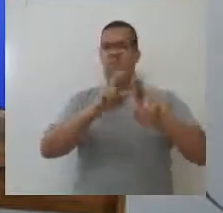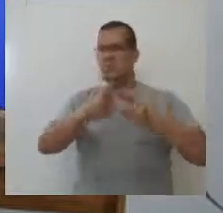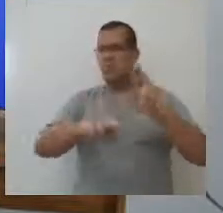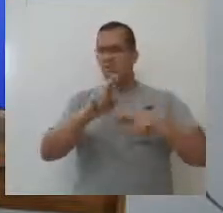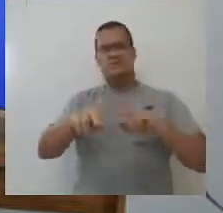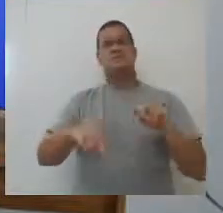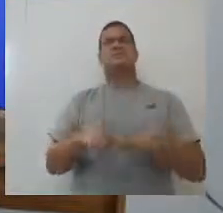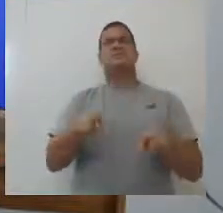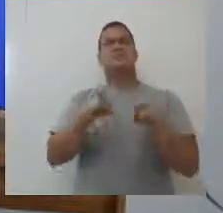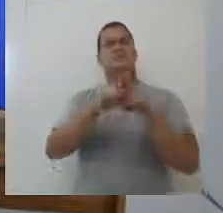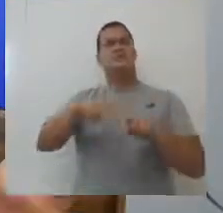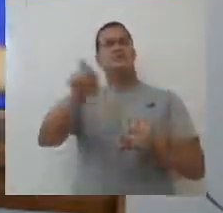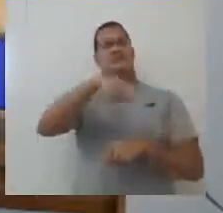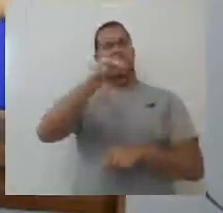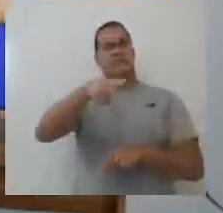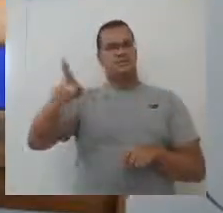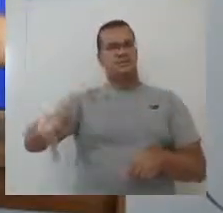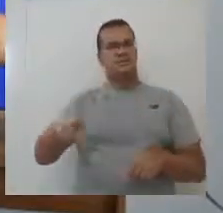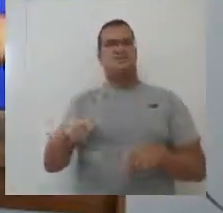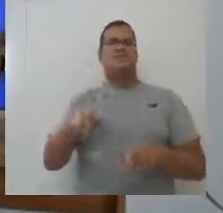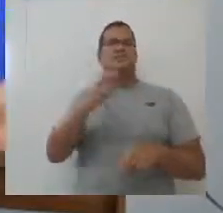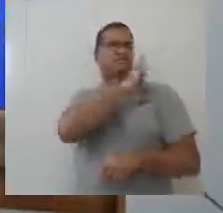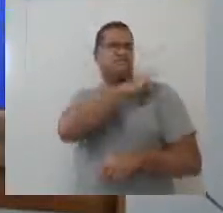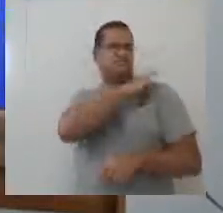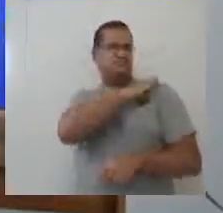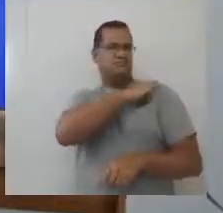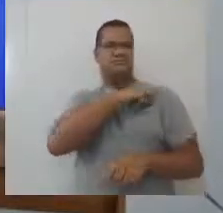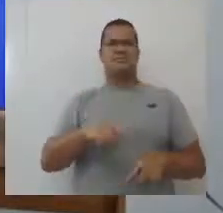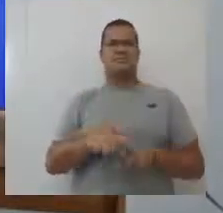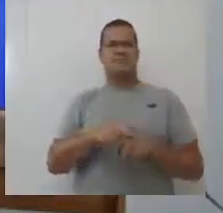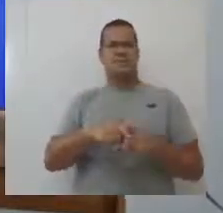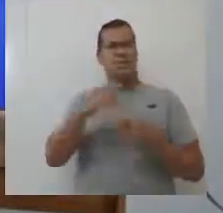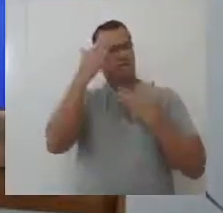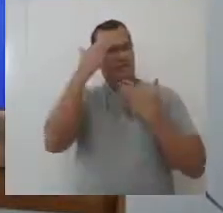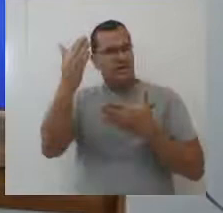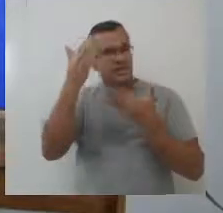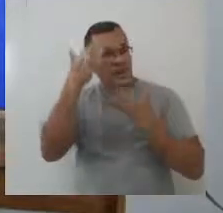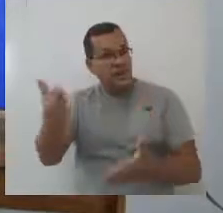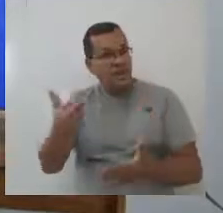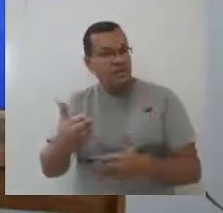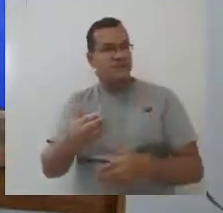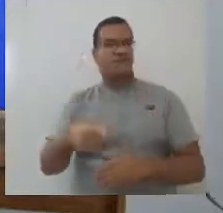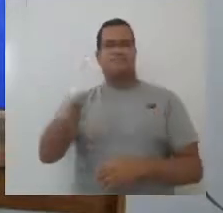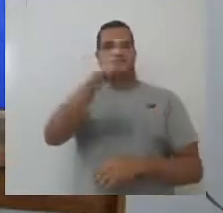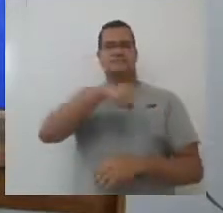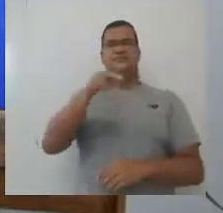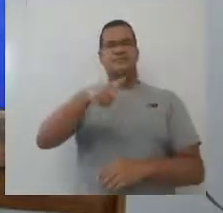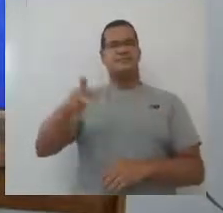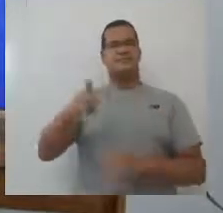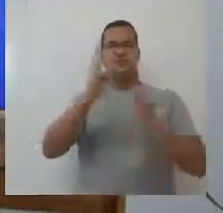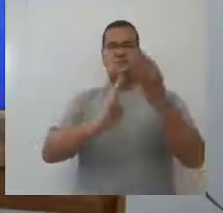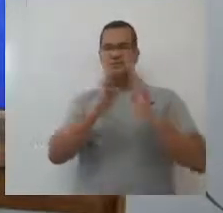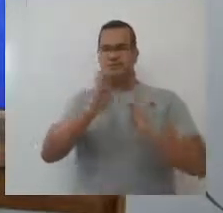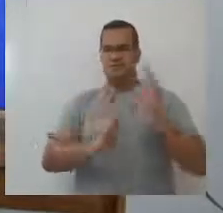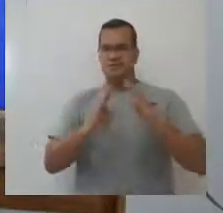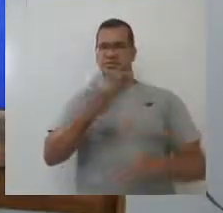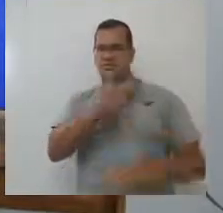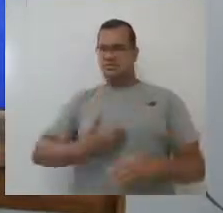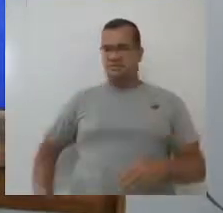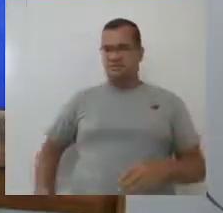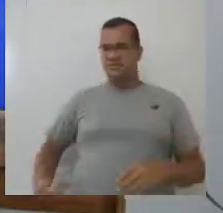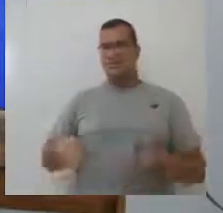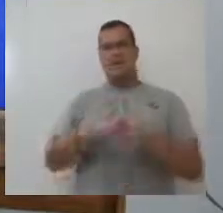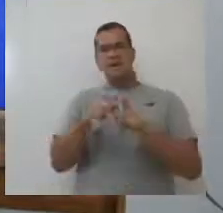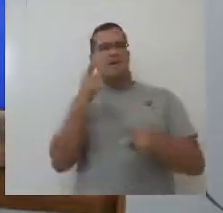mundo. Vocês, professores aí desses terceiros anistas, obrigado aí todos os professores de biologia da rede, tá? Obrigado a todo mundo aí, a